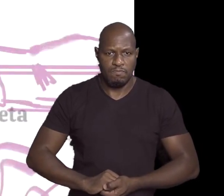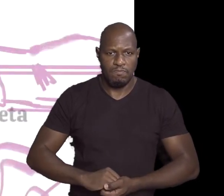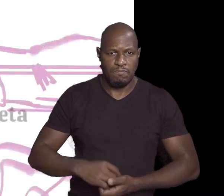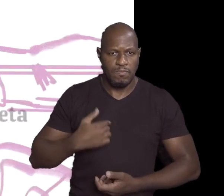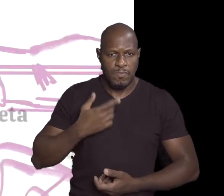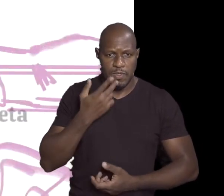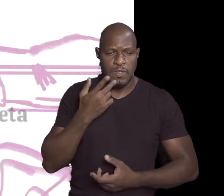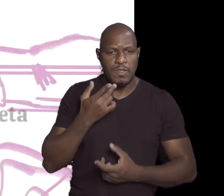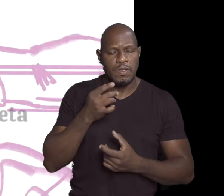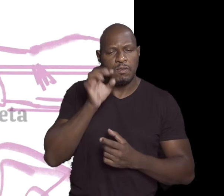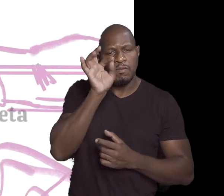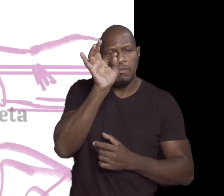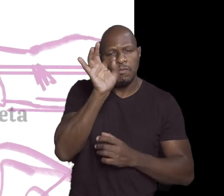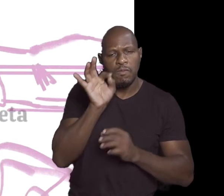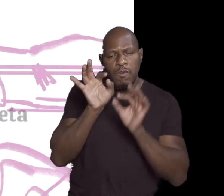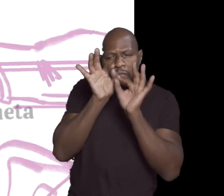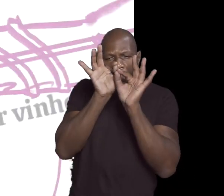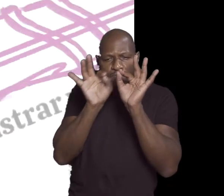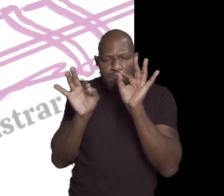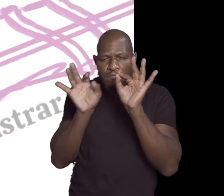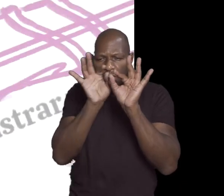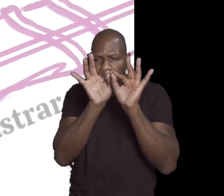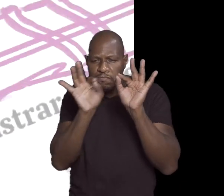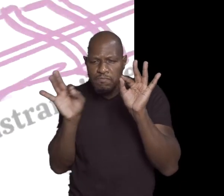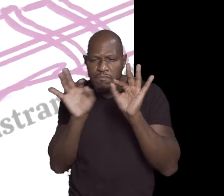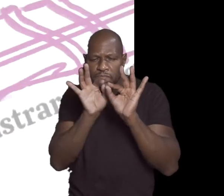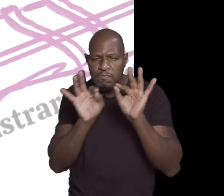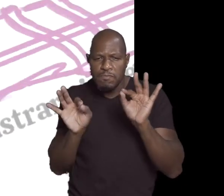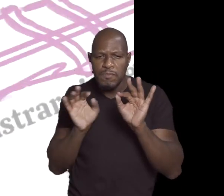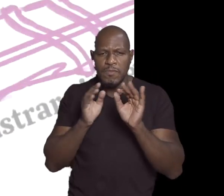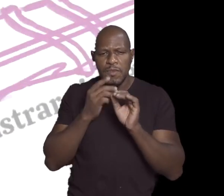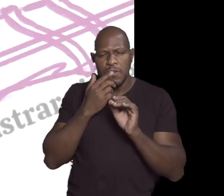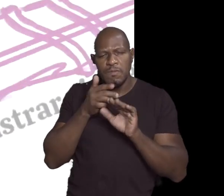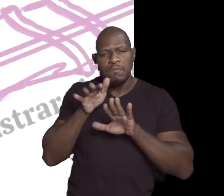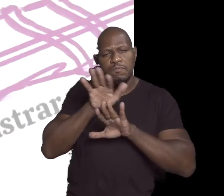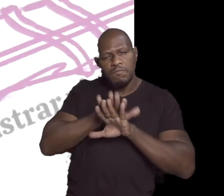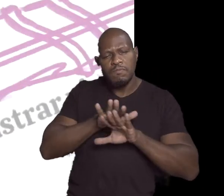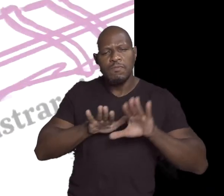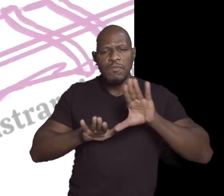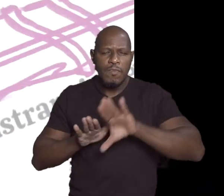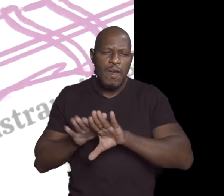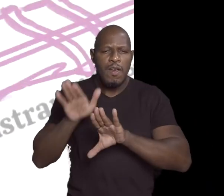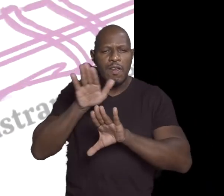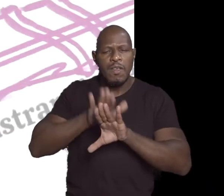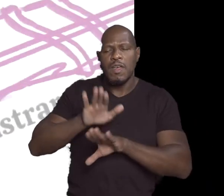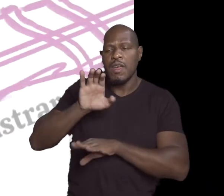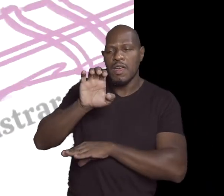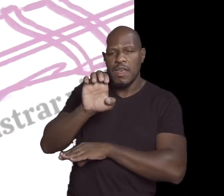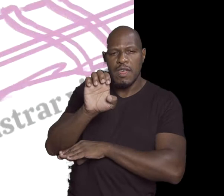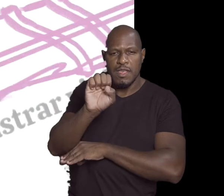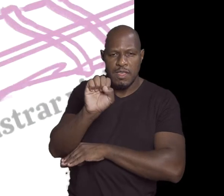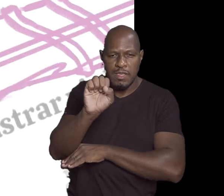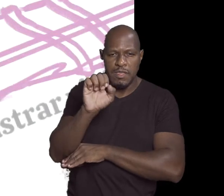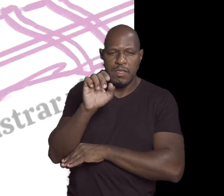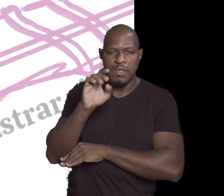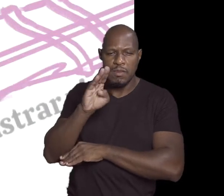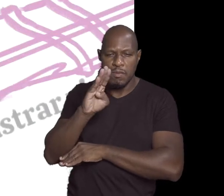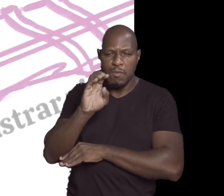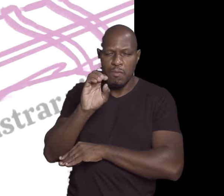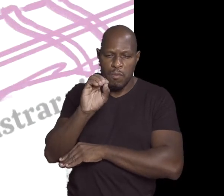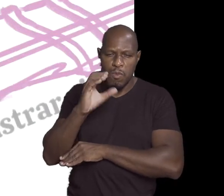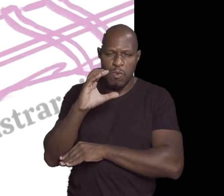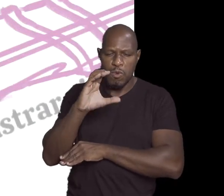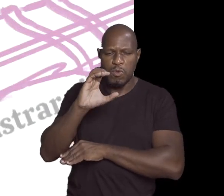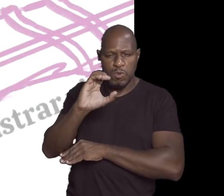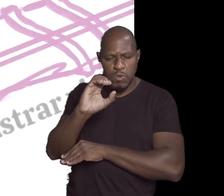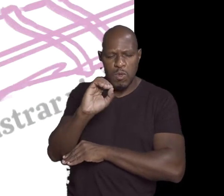E conforme eu vou passando esses esboços, eu vou diminuindo o peso da minha caneta,